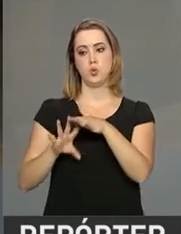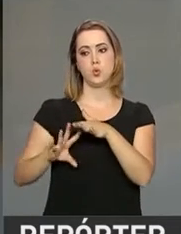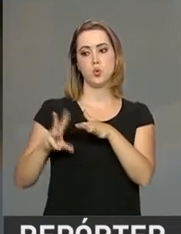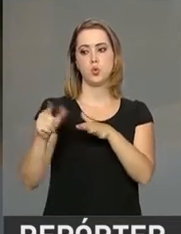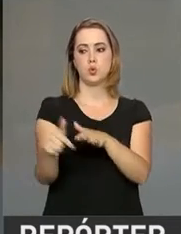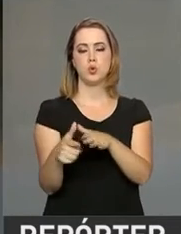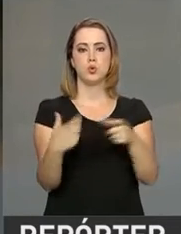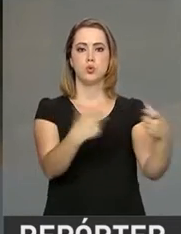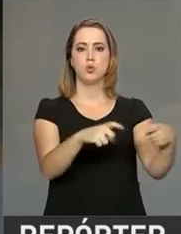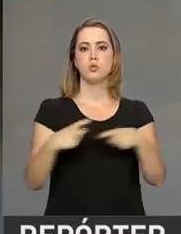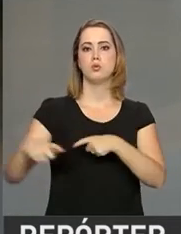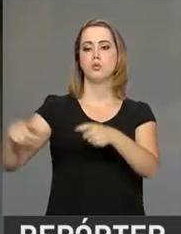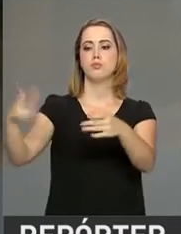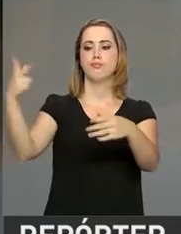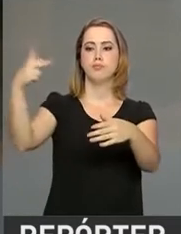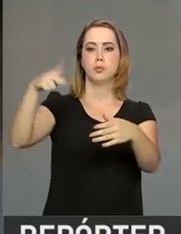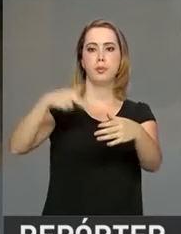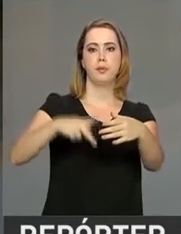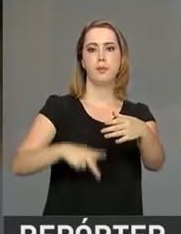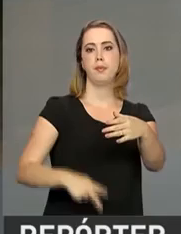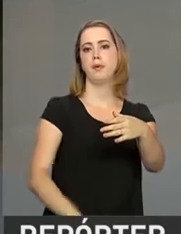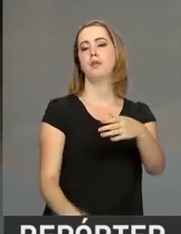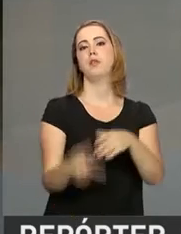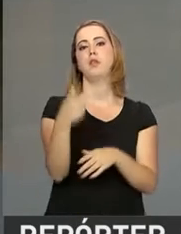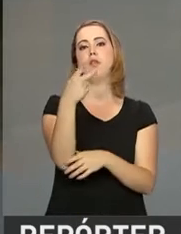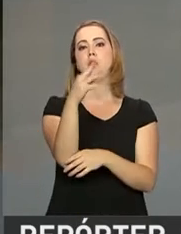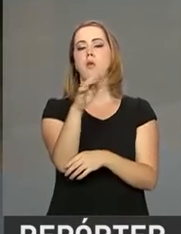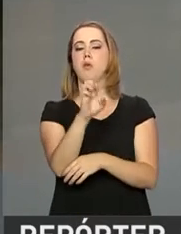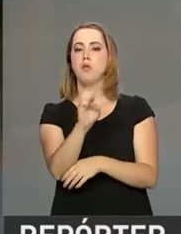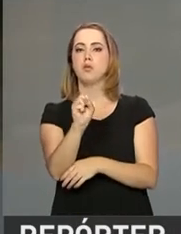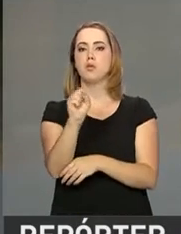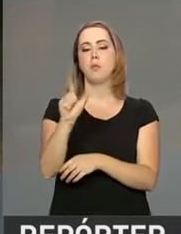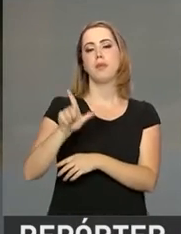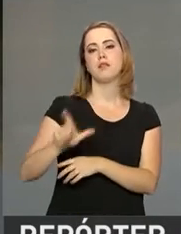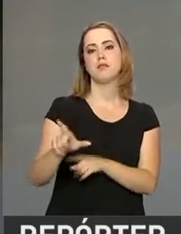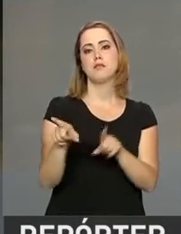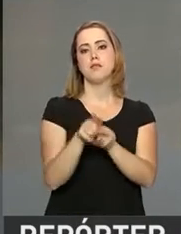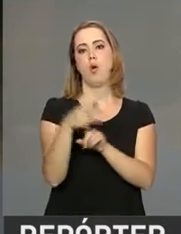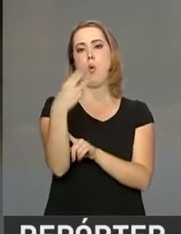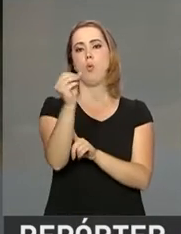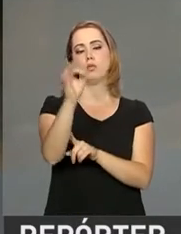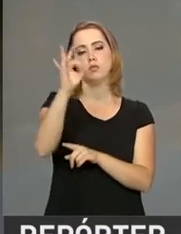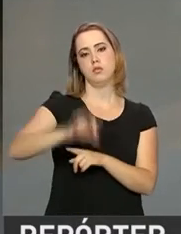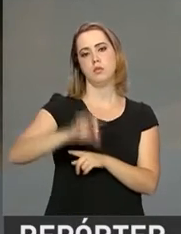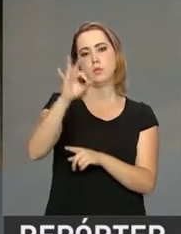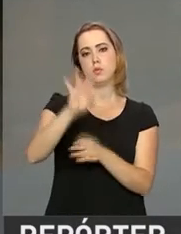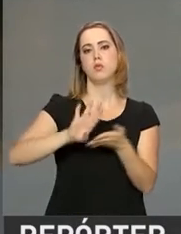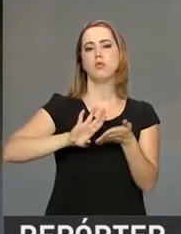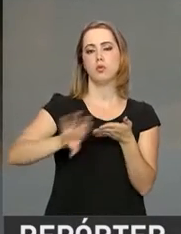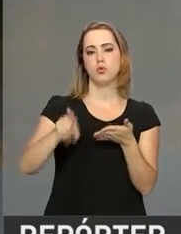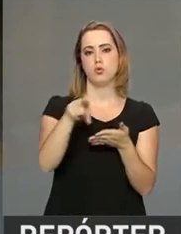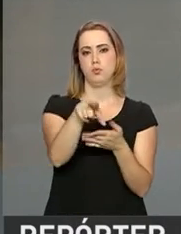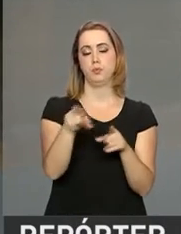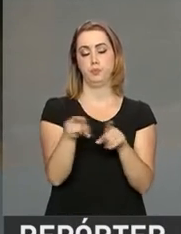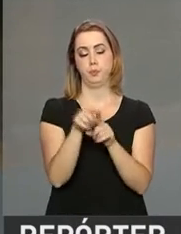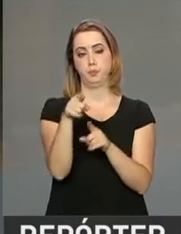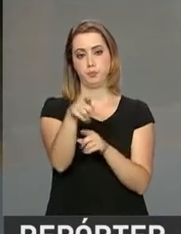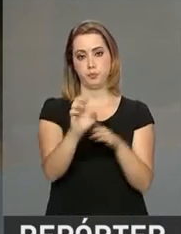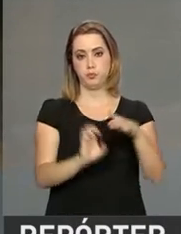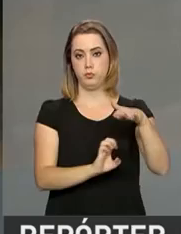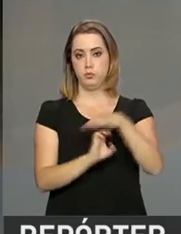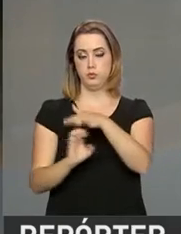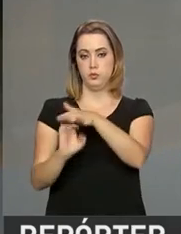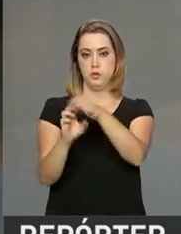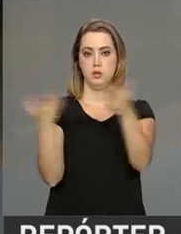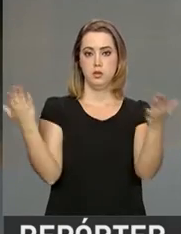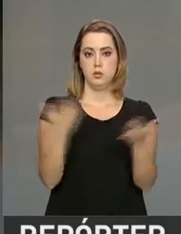os campos de petróleo no pré-sal com participação mínima de 30%. Segundo o presidente da companhia, a Petrobras passa